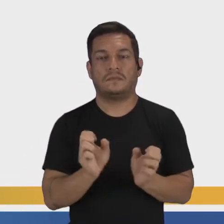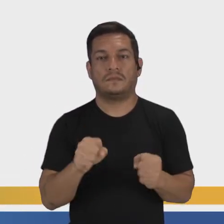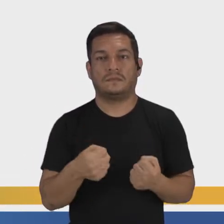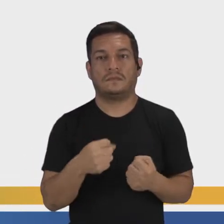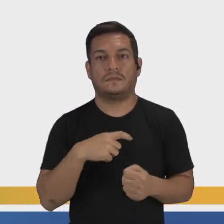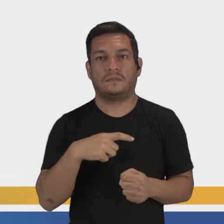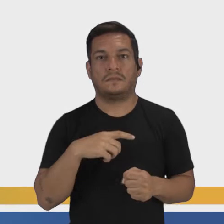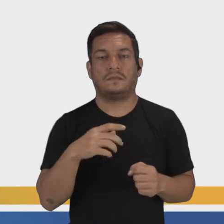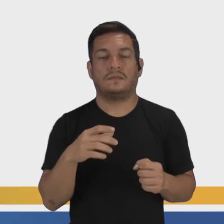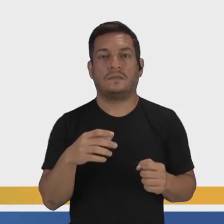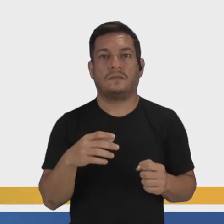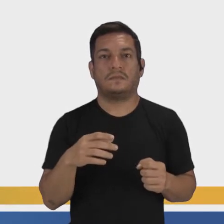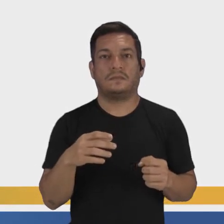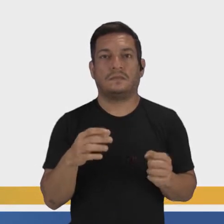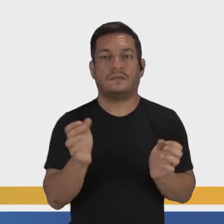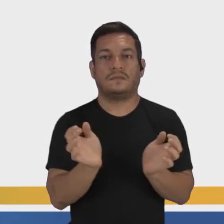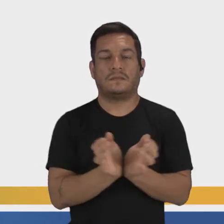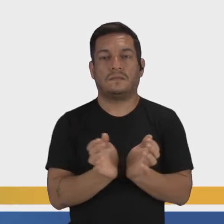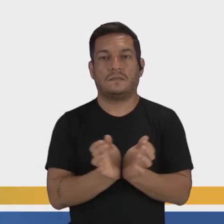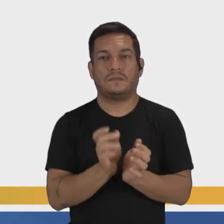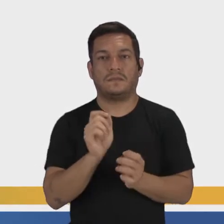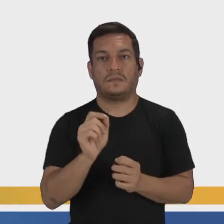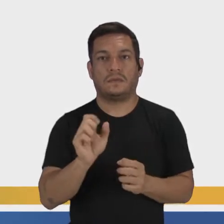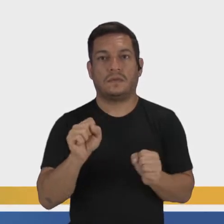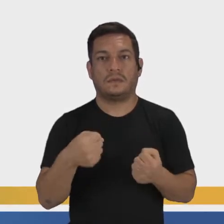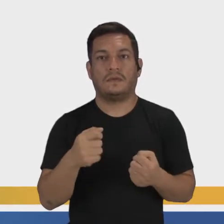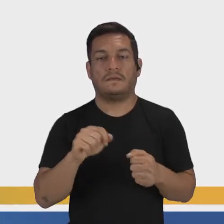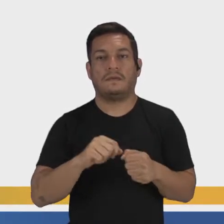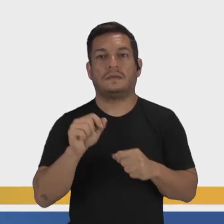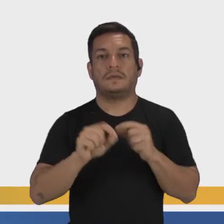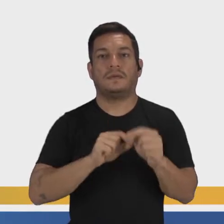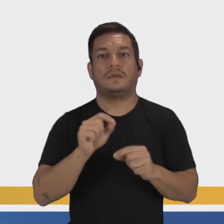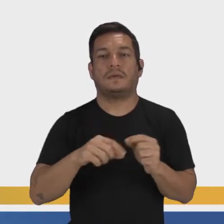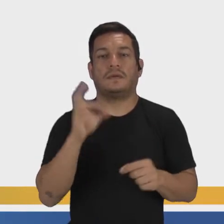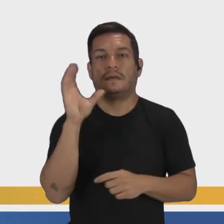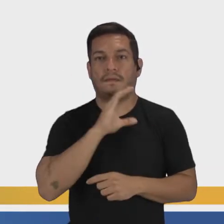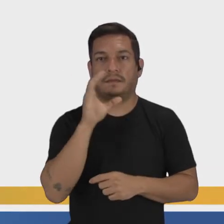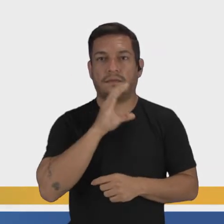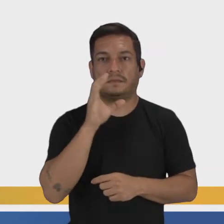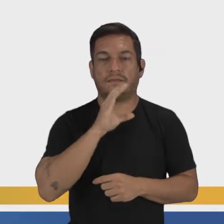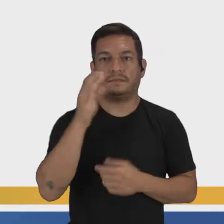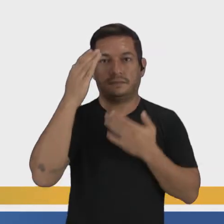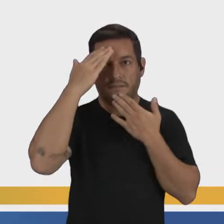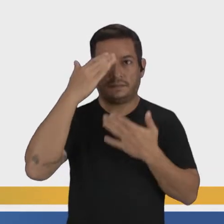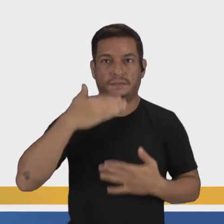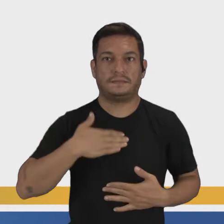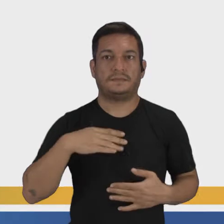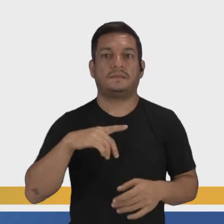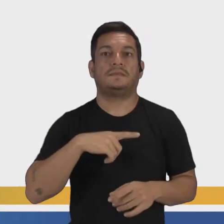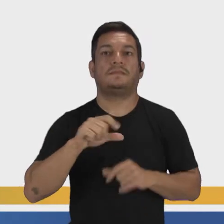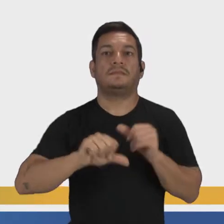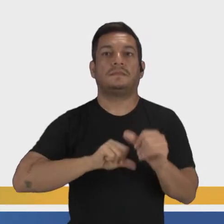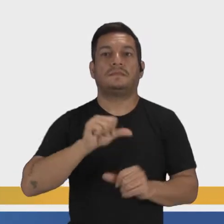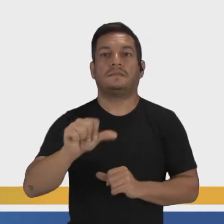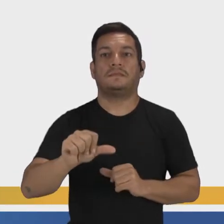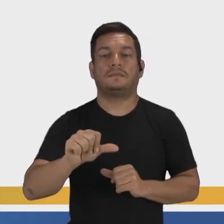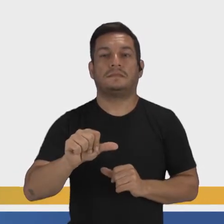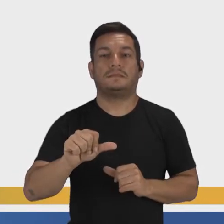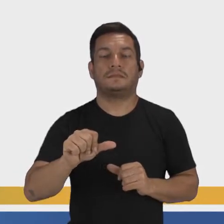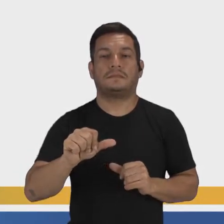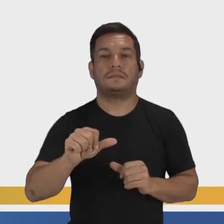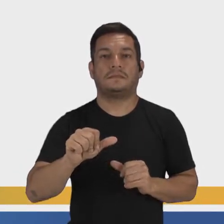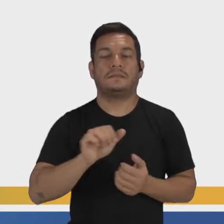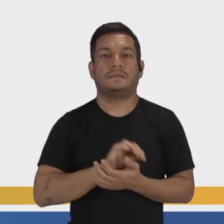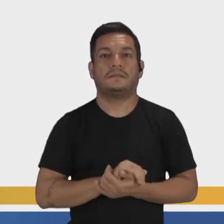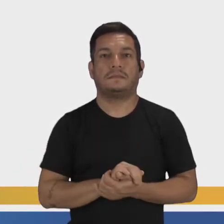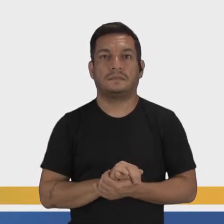de massa, essa força irá fazer com que a velocidade desse corpo sofra mudança, sofra